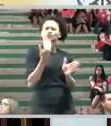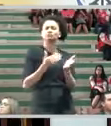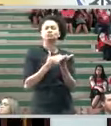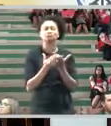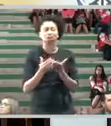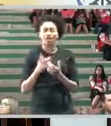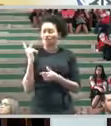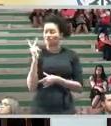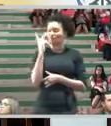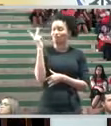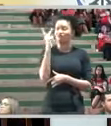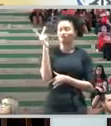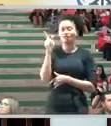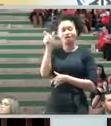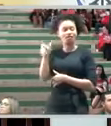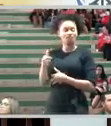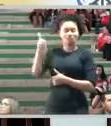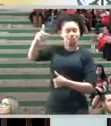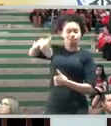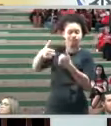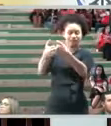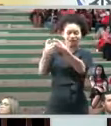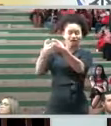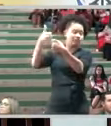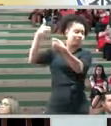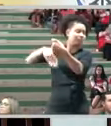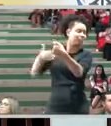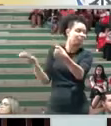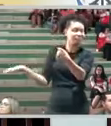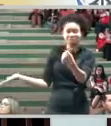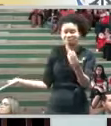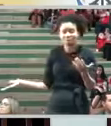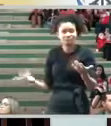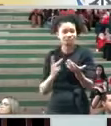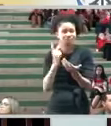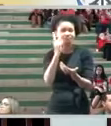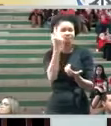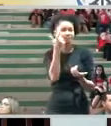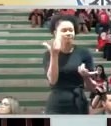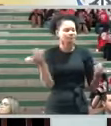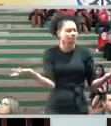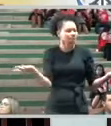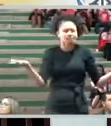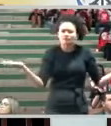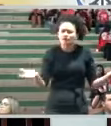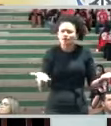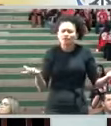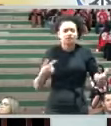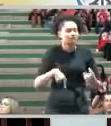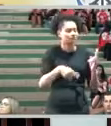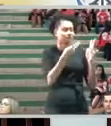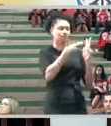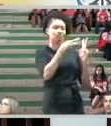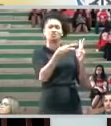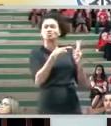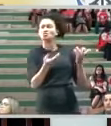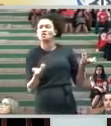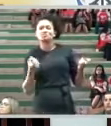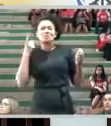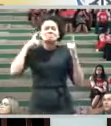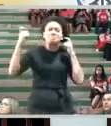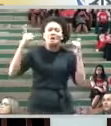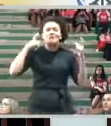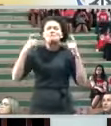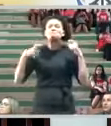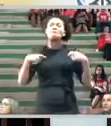não valorizar aquilo que a arca representava. Então agora para eles era só barulhos e movimentos